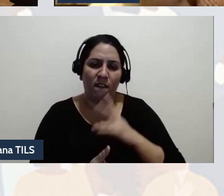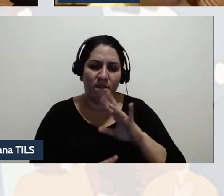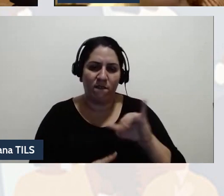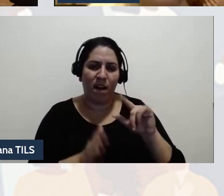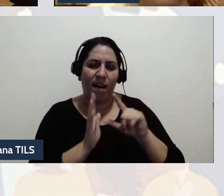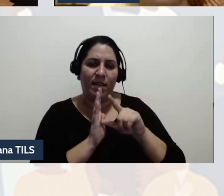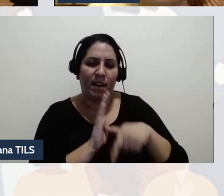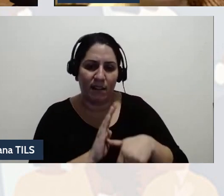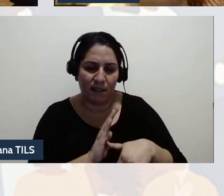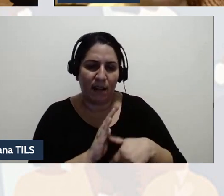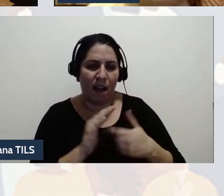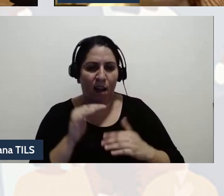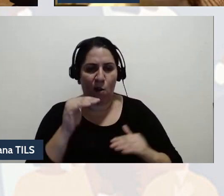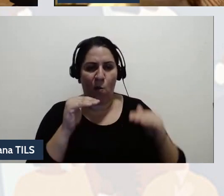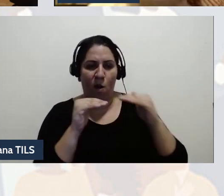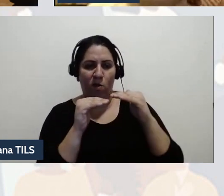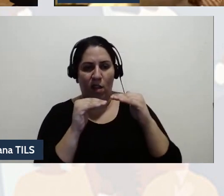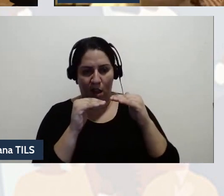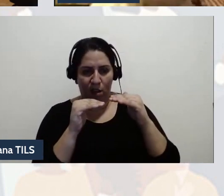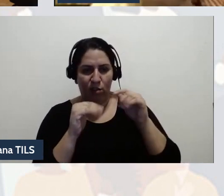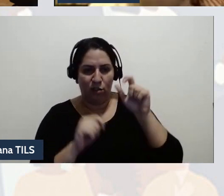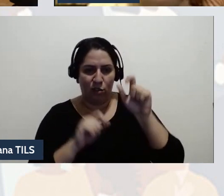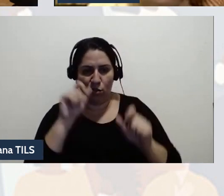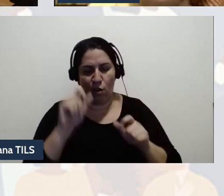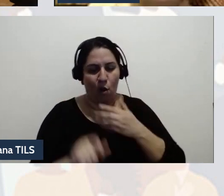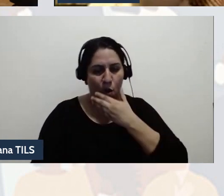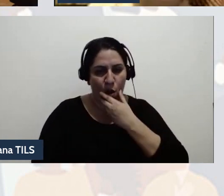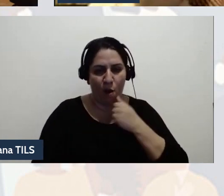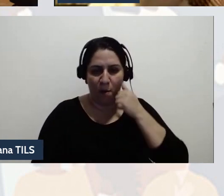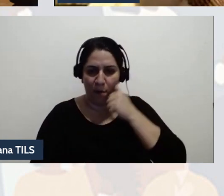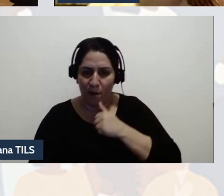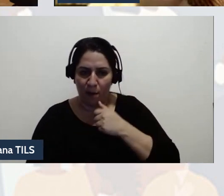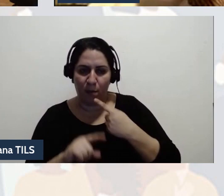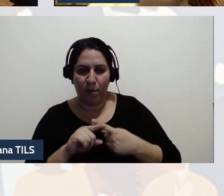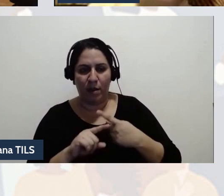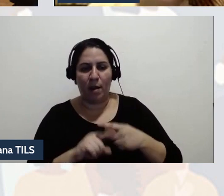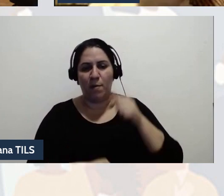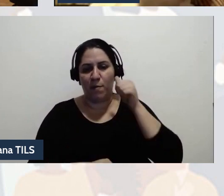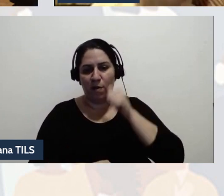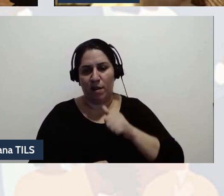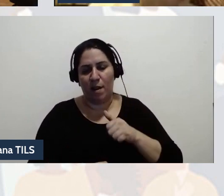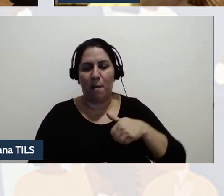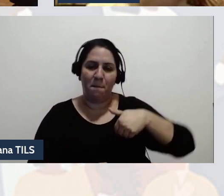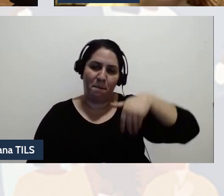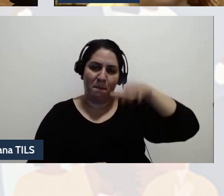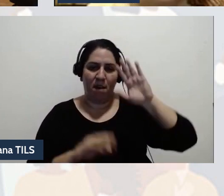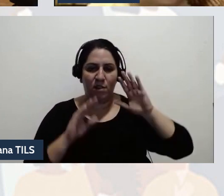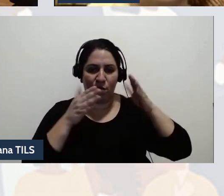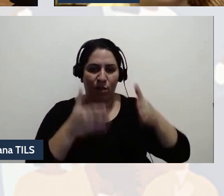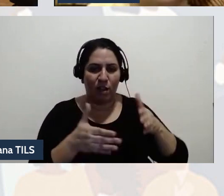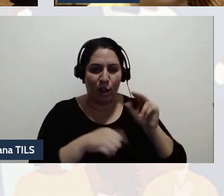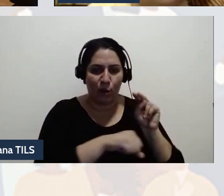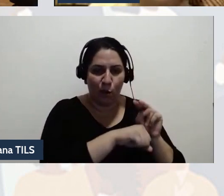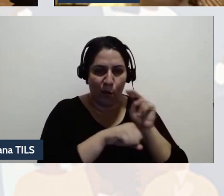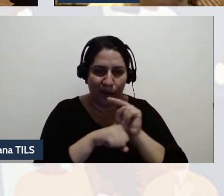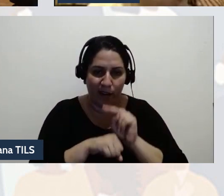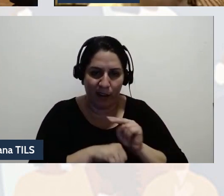de gênero, né? Por causa das mulheres estarem mais voltadas à área de cuidados,